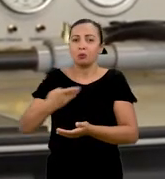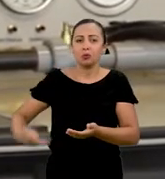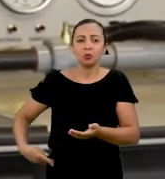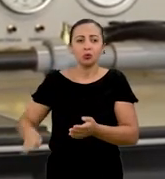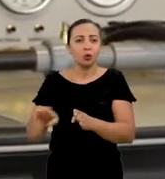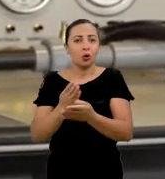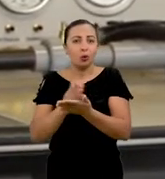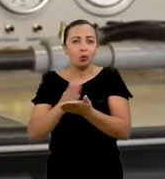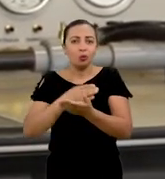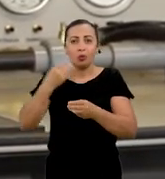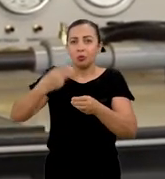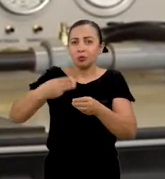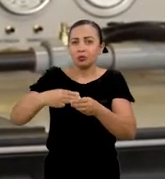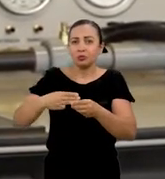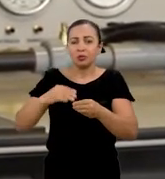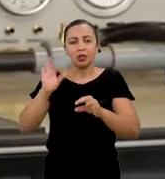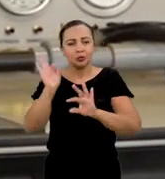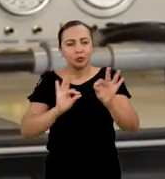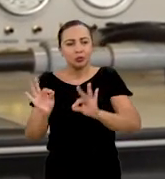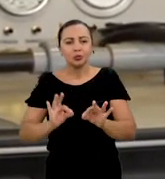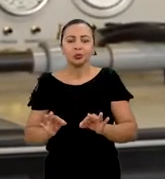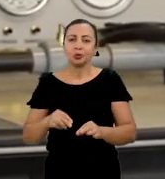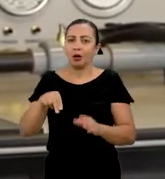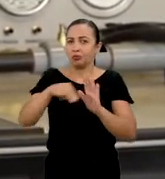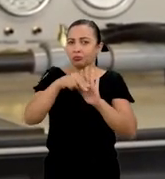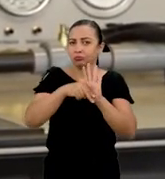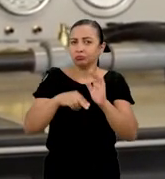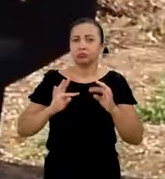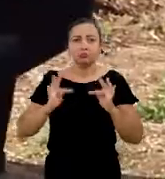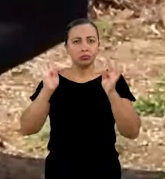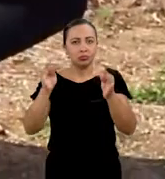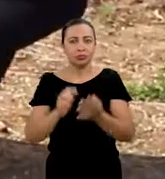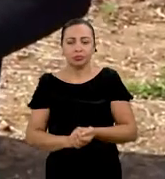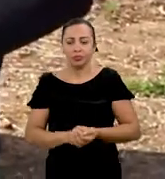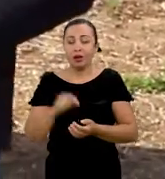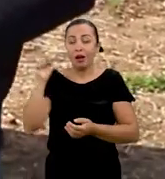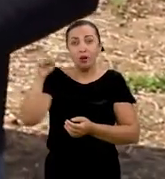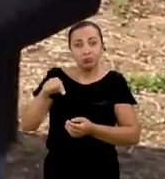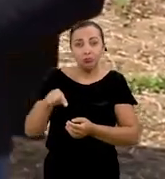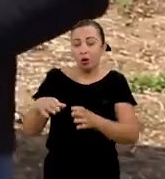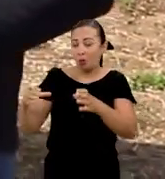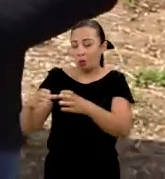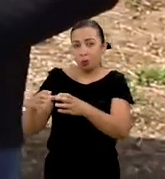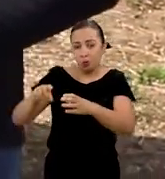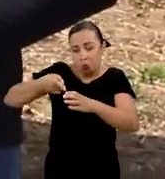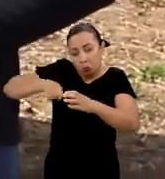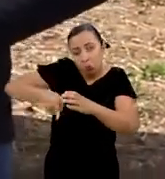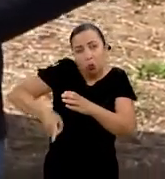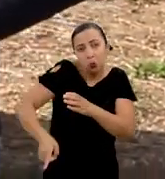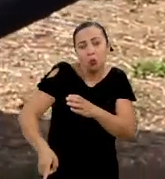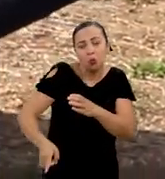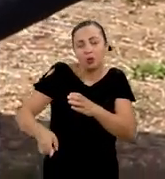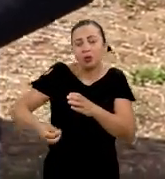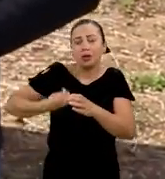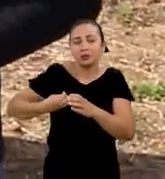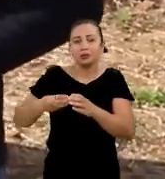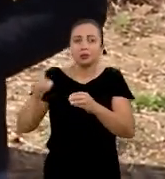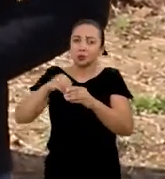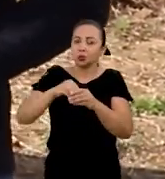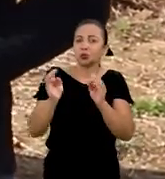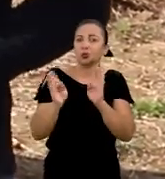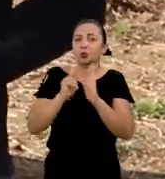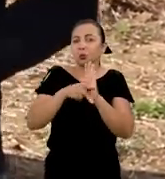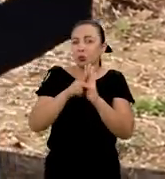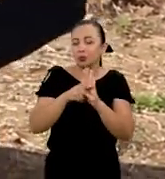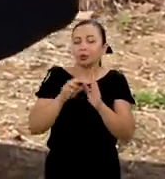para o uso dessa água é de acordo com as normas técnicas nessa é um dos portas e faz parte